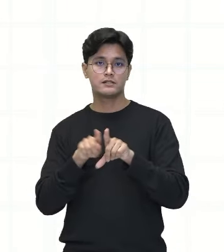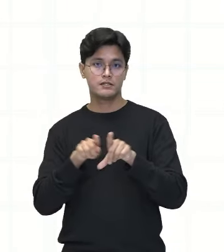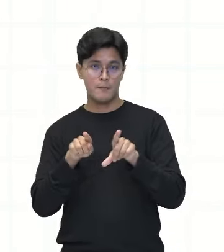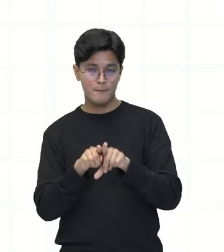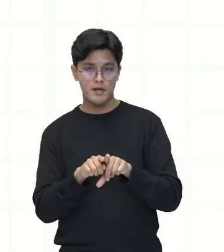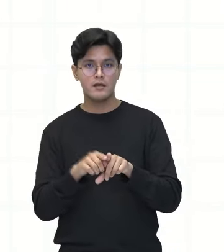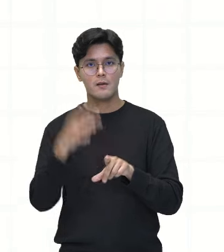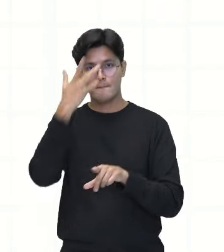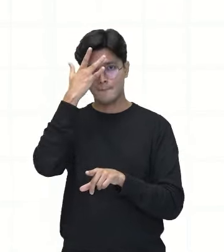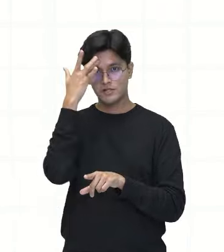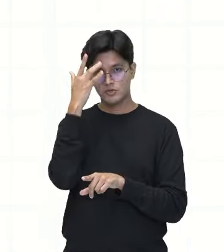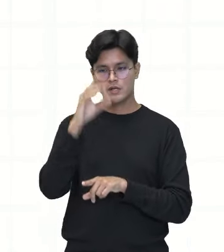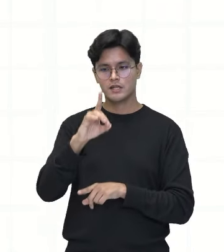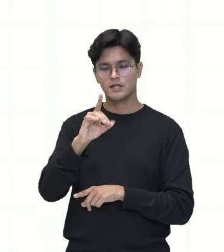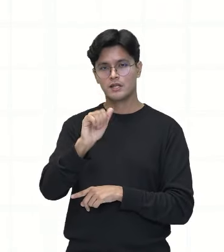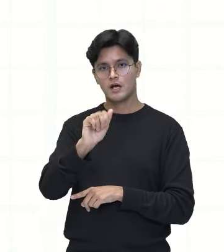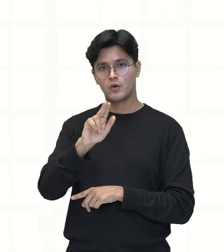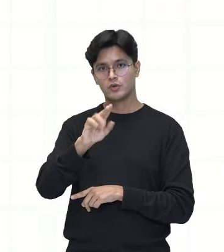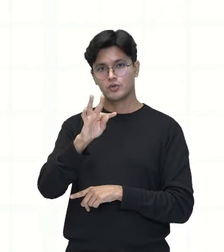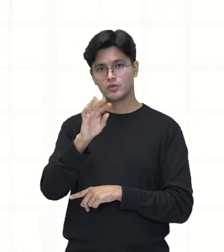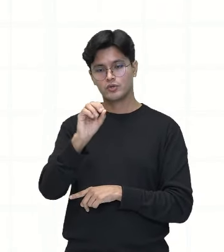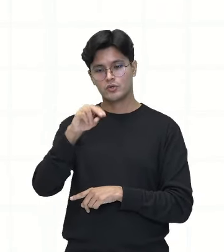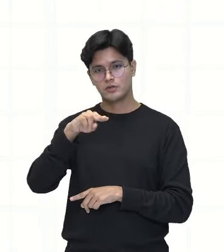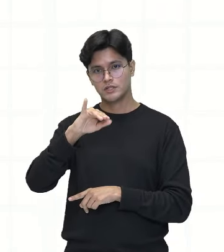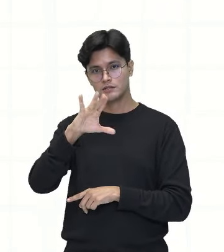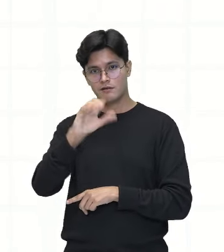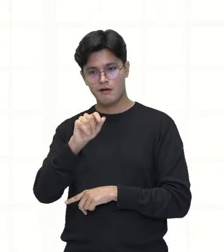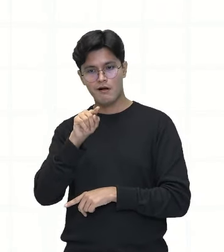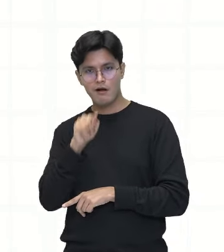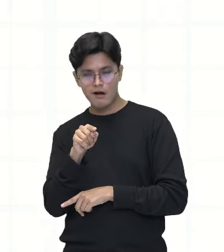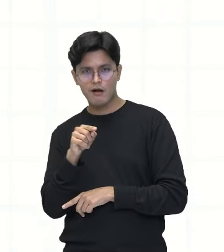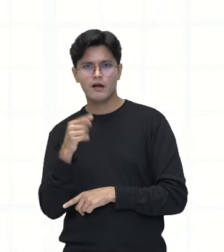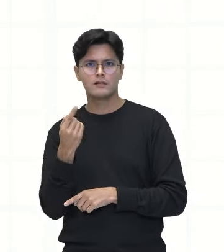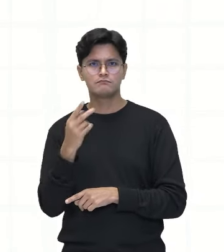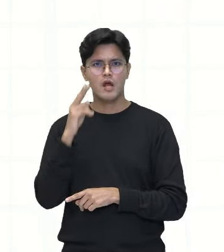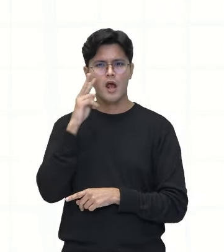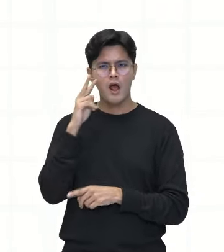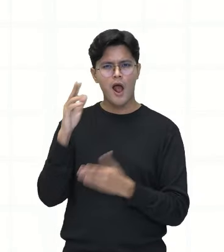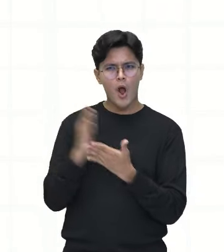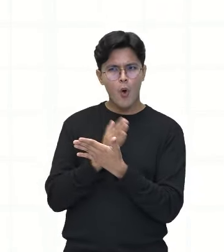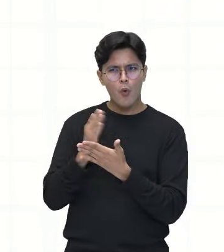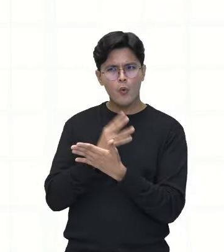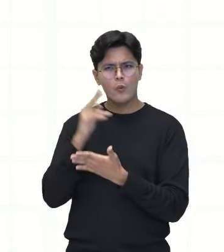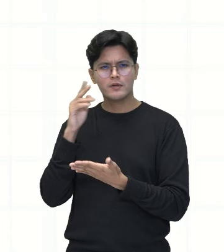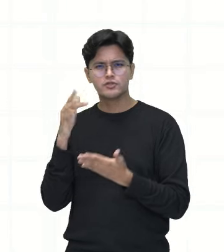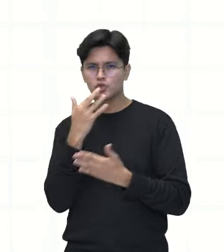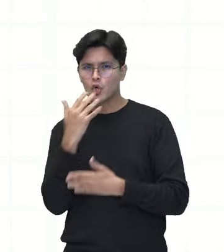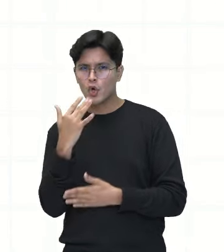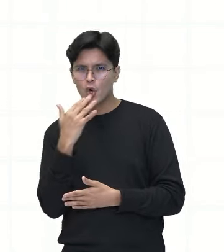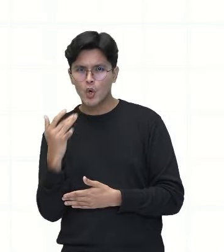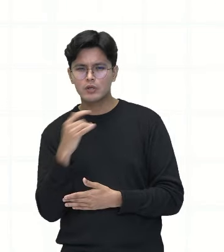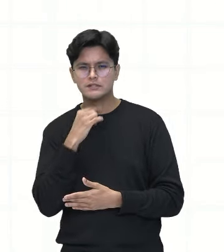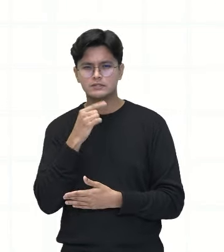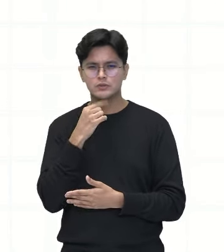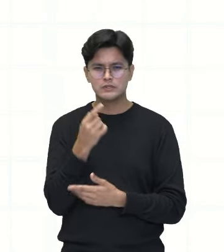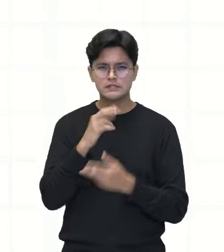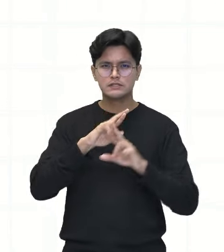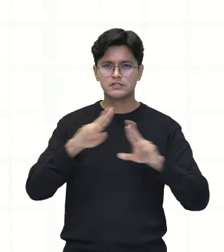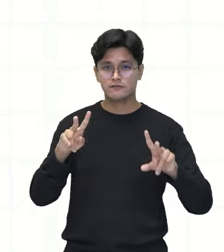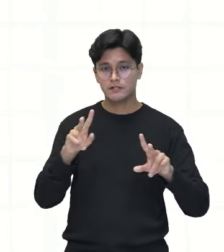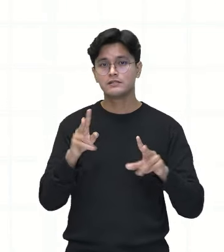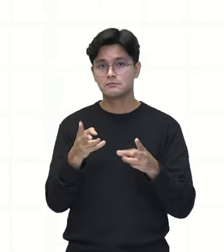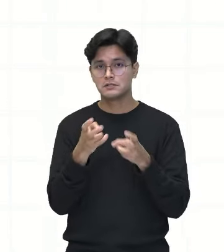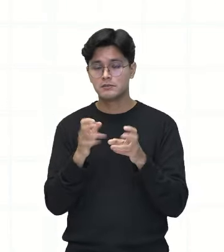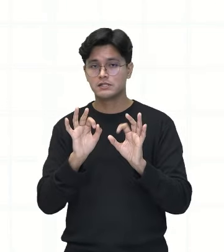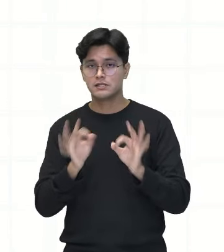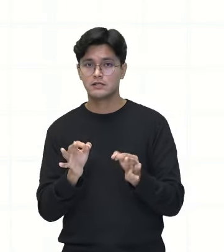só rapidamente o texto lá, que tinha uma palavra em destaque. A palavra em destaque diz o seguinte, né?